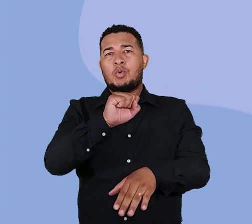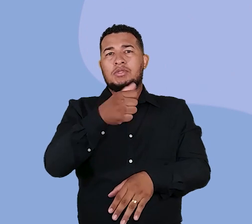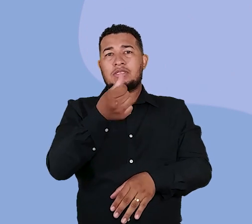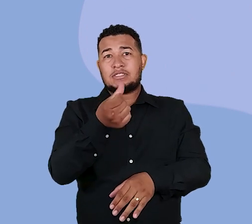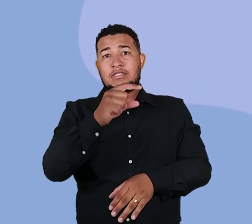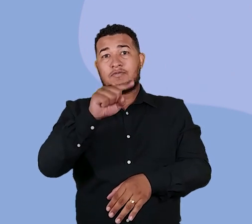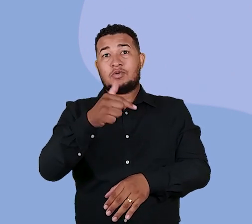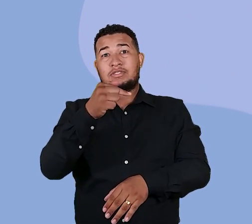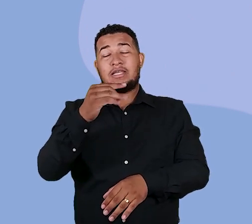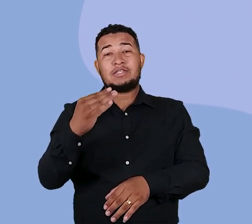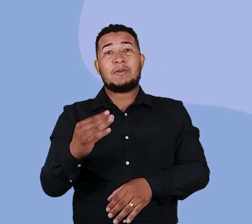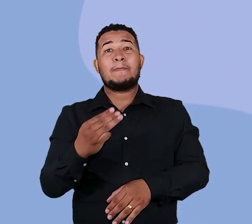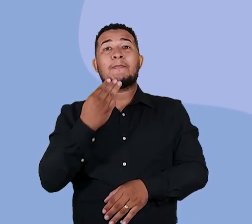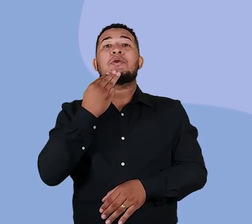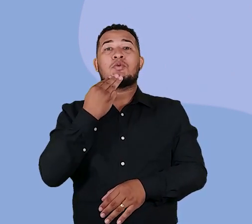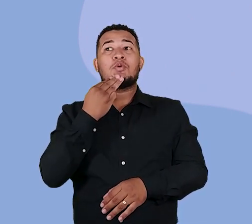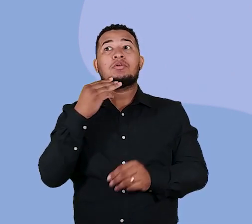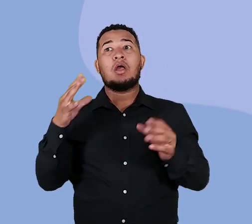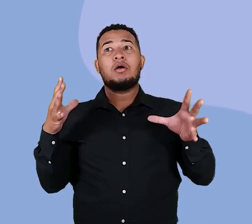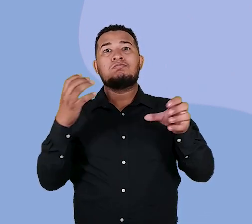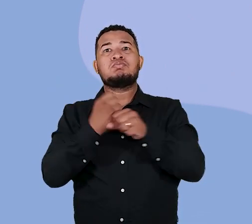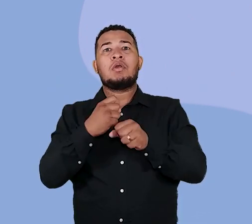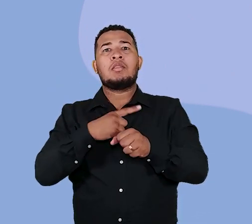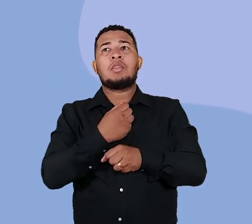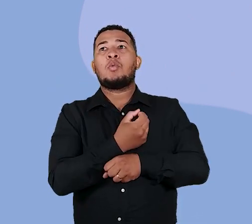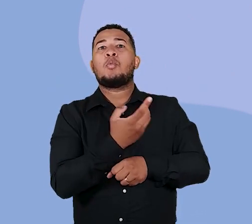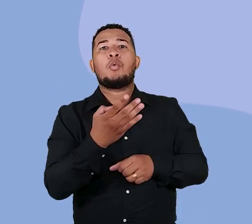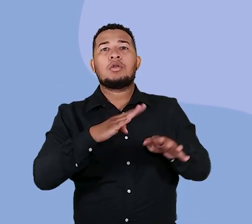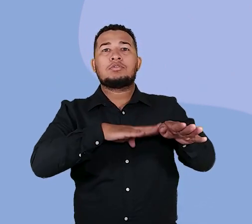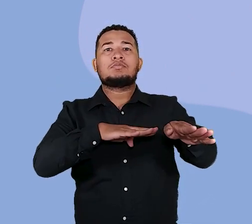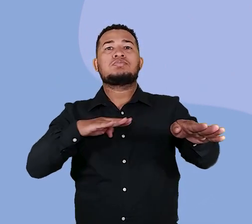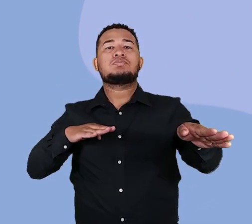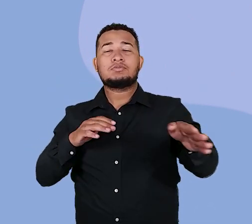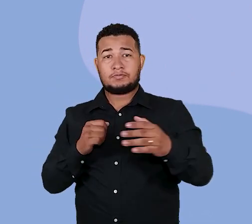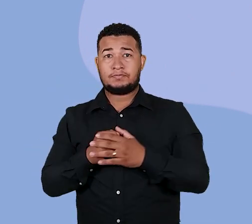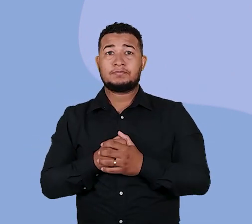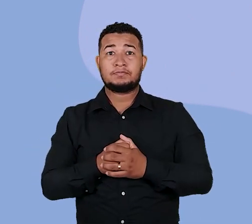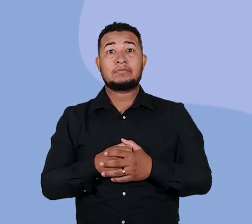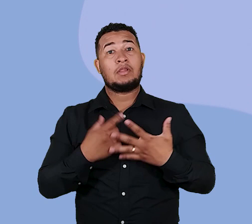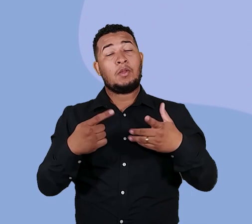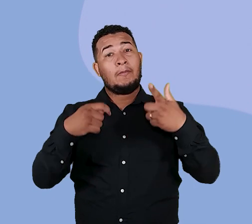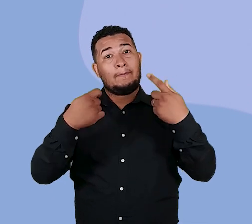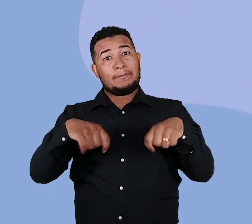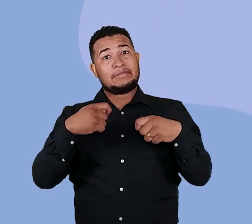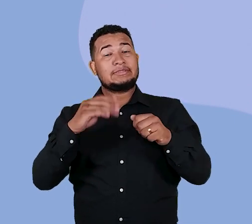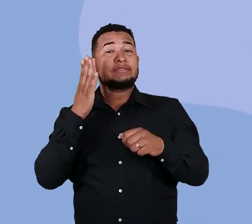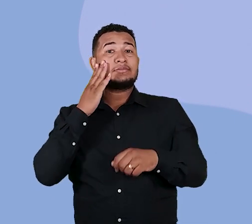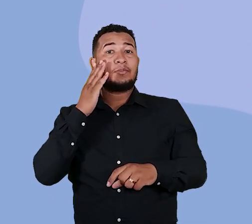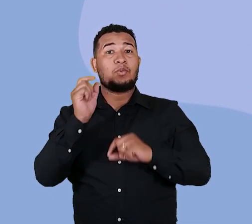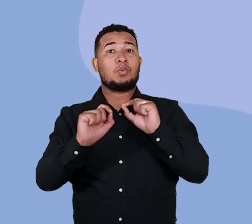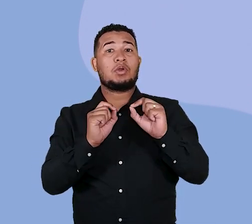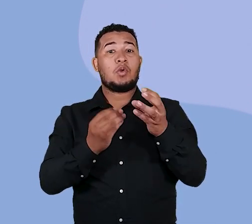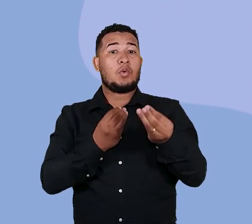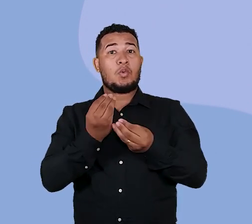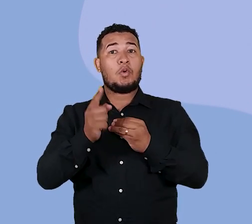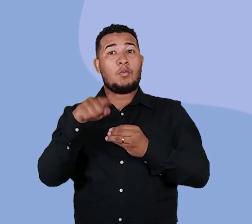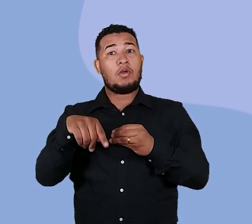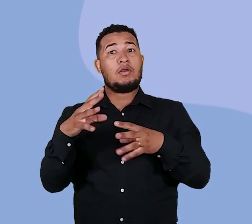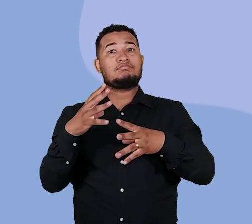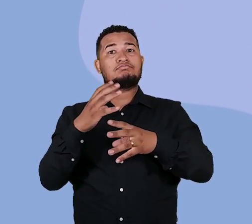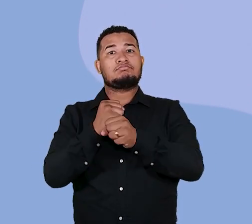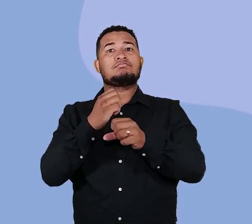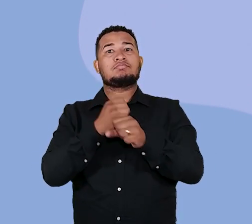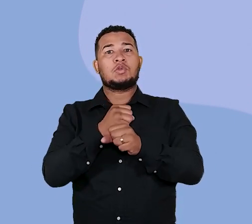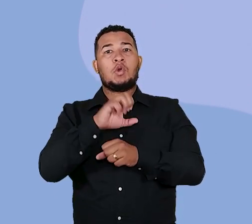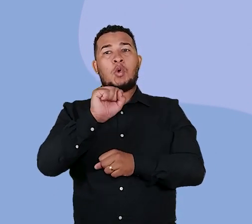86,7 milhões de veículos. Essa frota era composta por quantos veículos? E agora, hein? Você precisa saber como é que